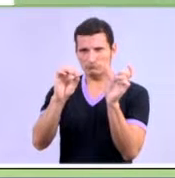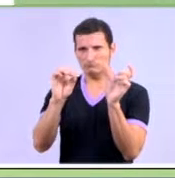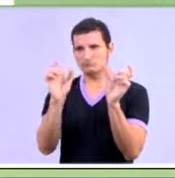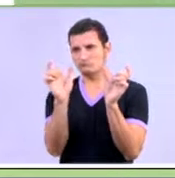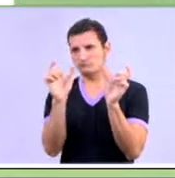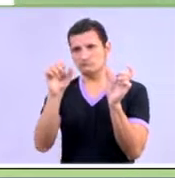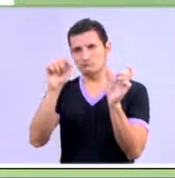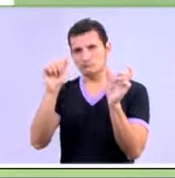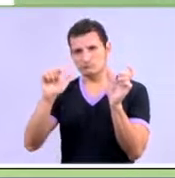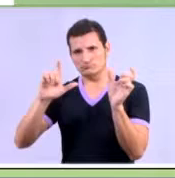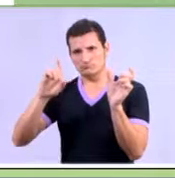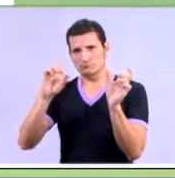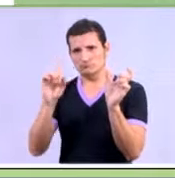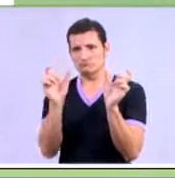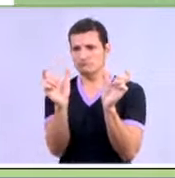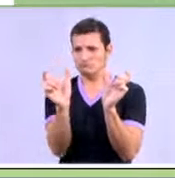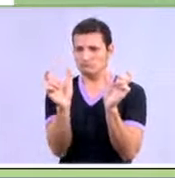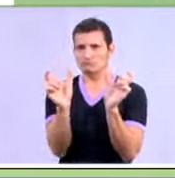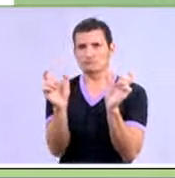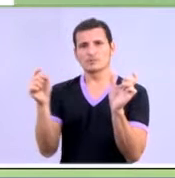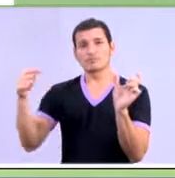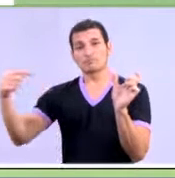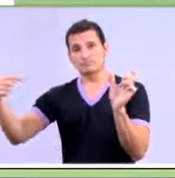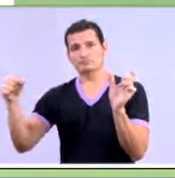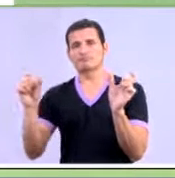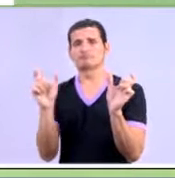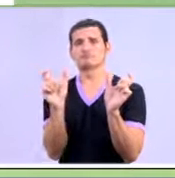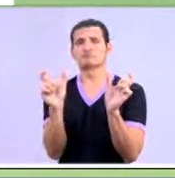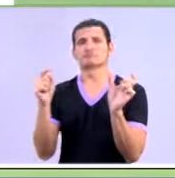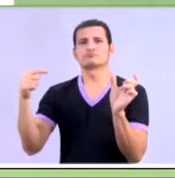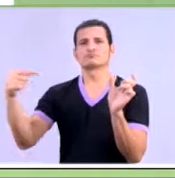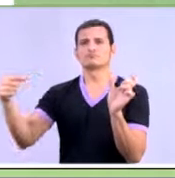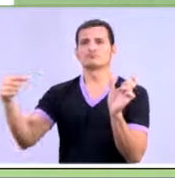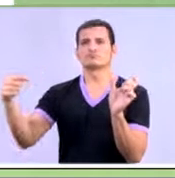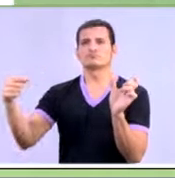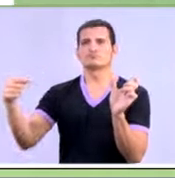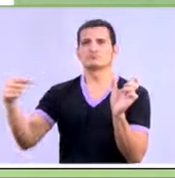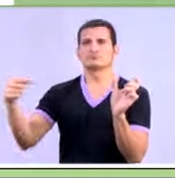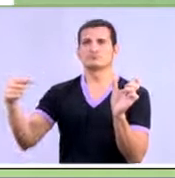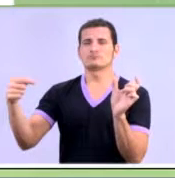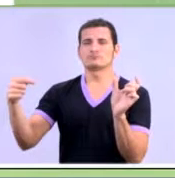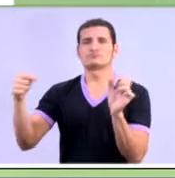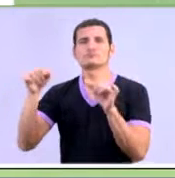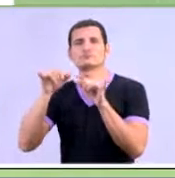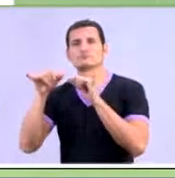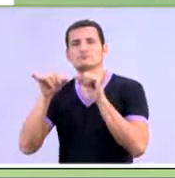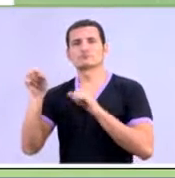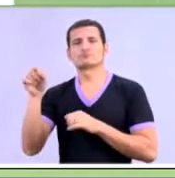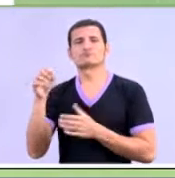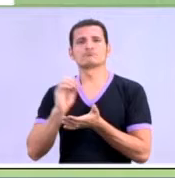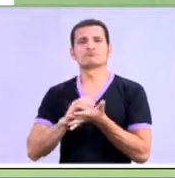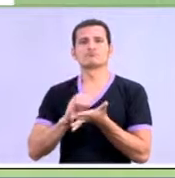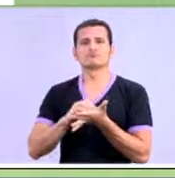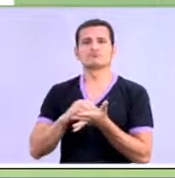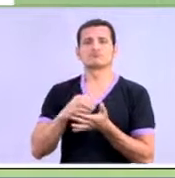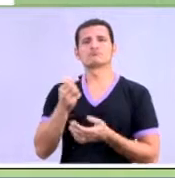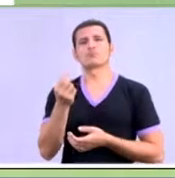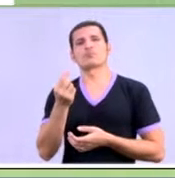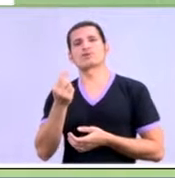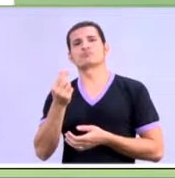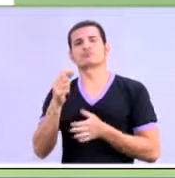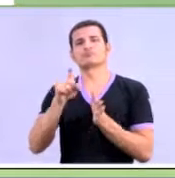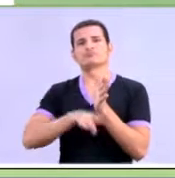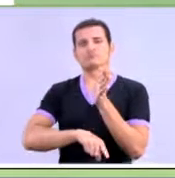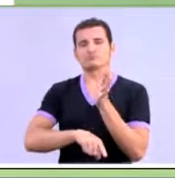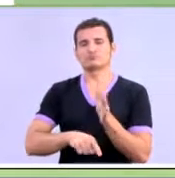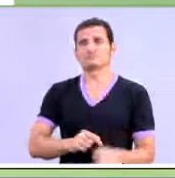está faltando alguma informação. Que informação está faltando? Justamente quanto vai ser sacado. Né? Exatamente, quanto vai ser sacado.